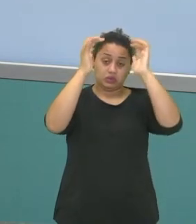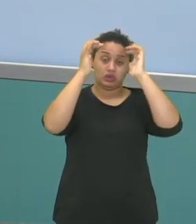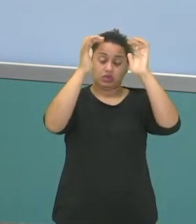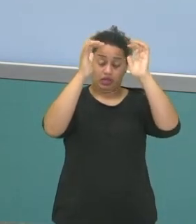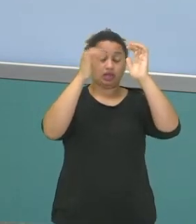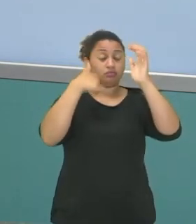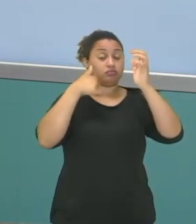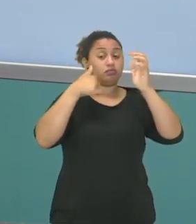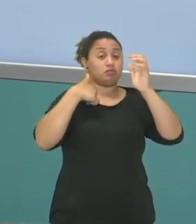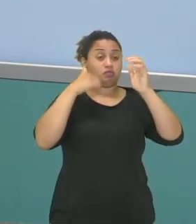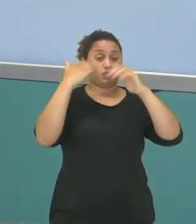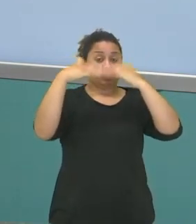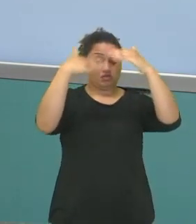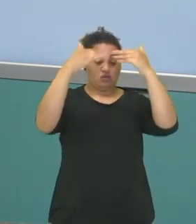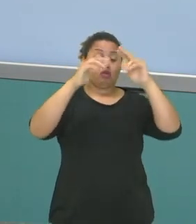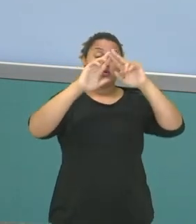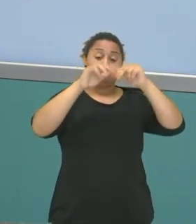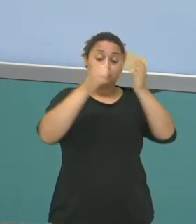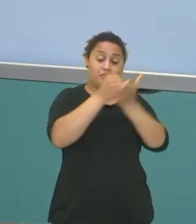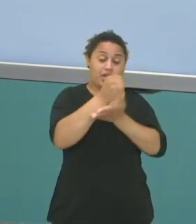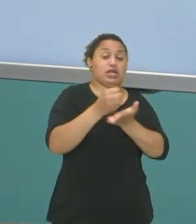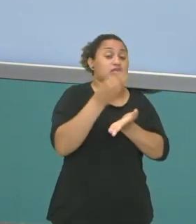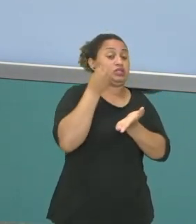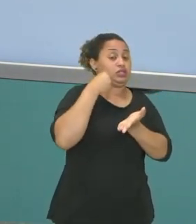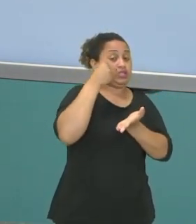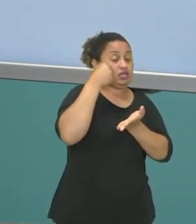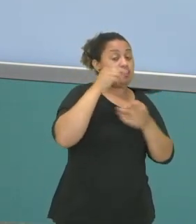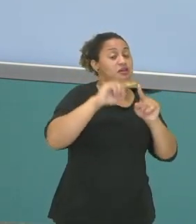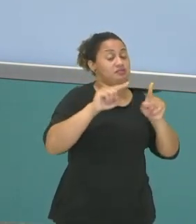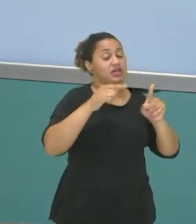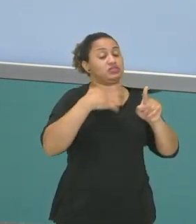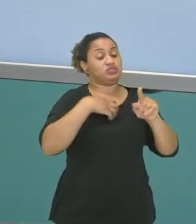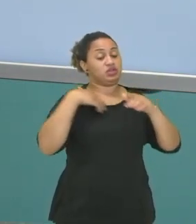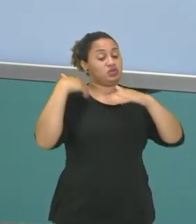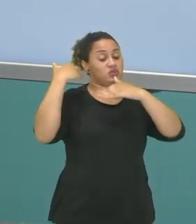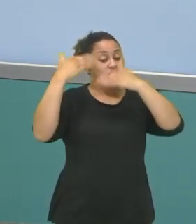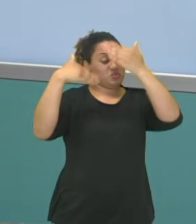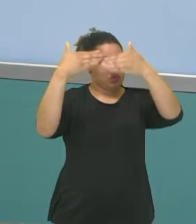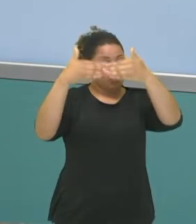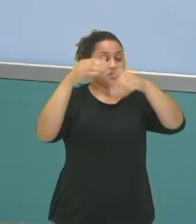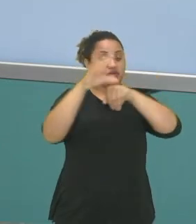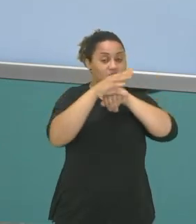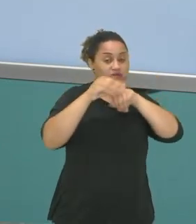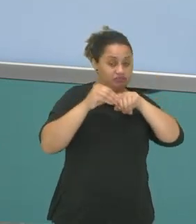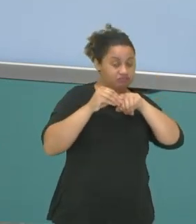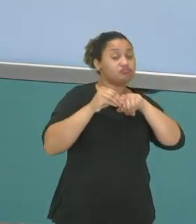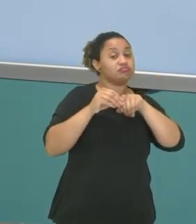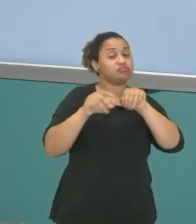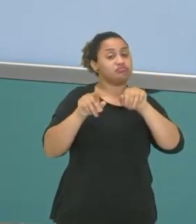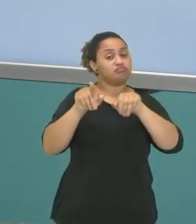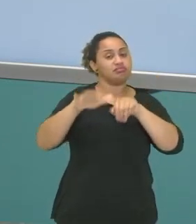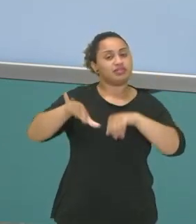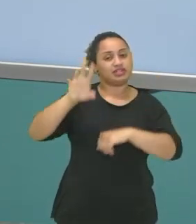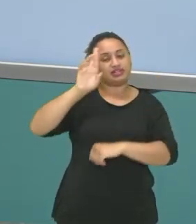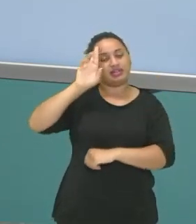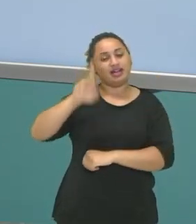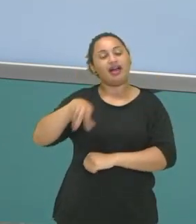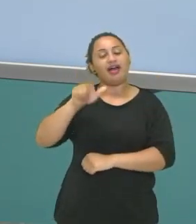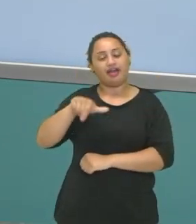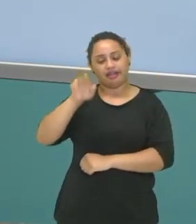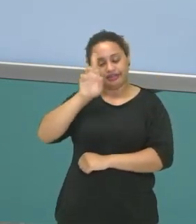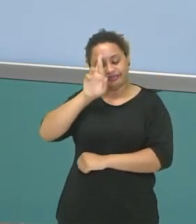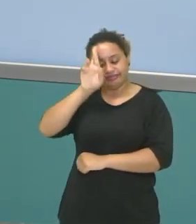da experiência. Mas o foco do processamento do conhecimento para o racionalismo é a razão.